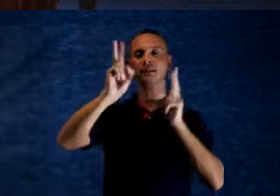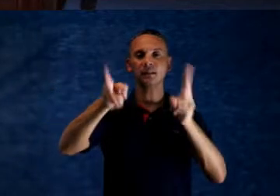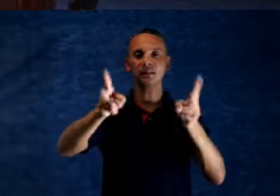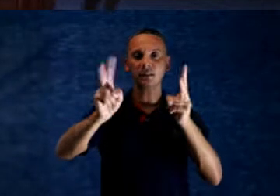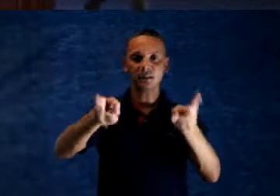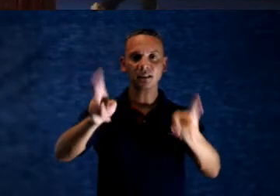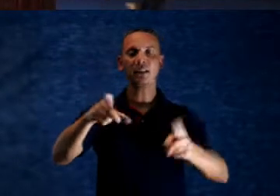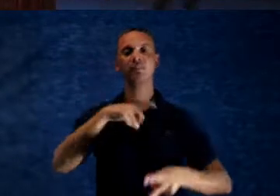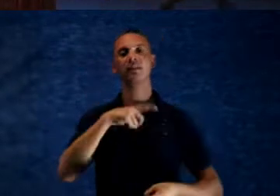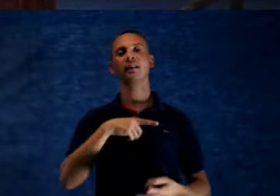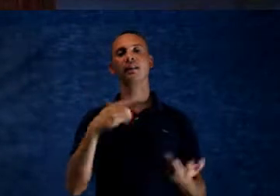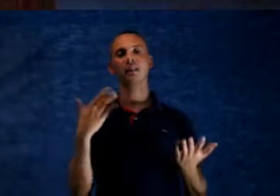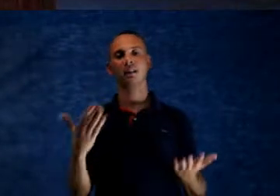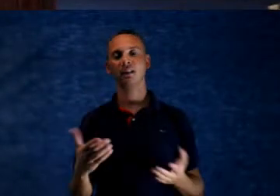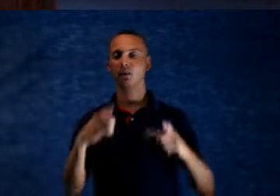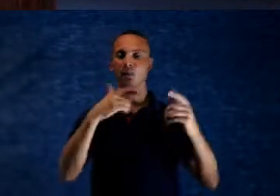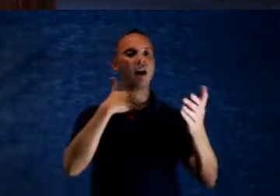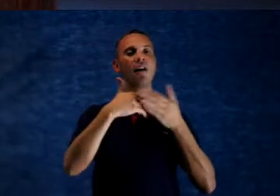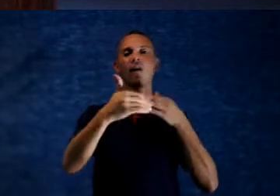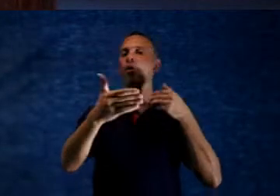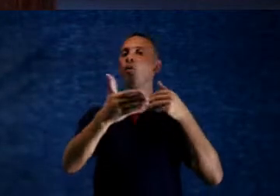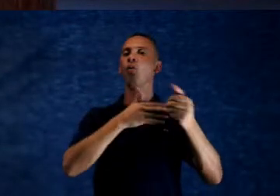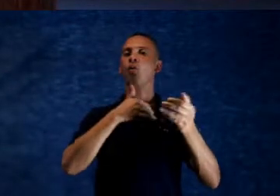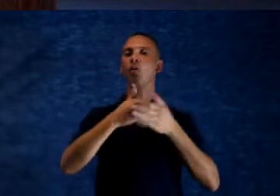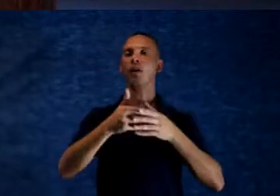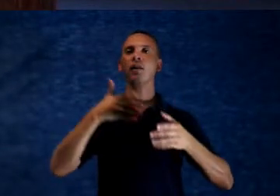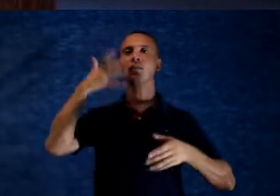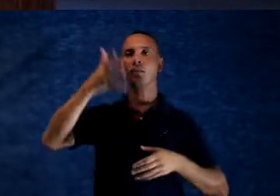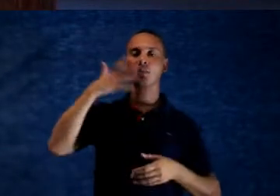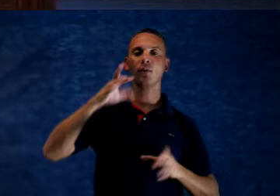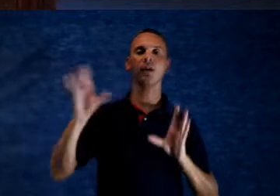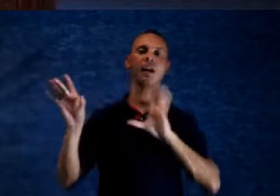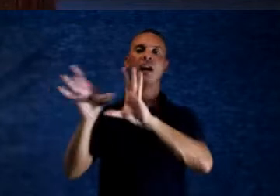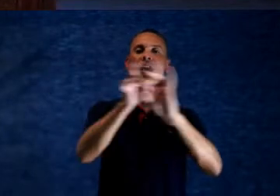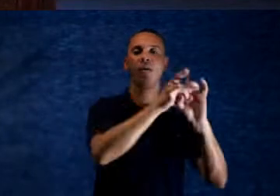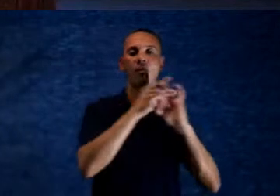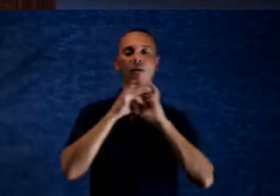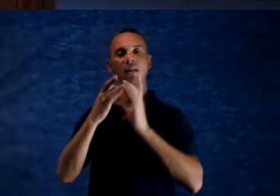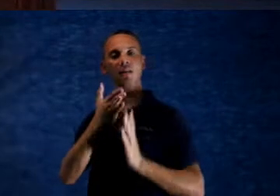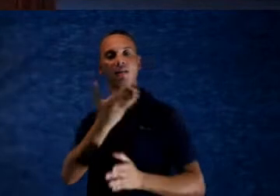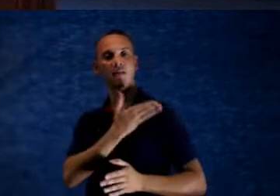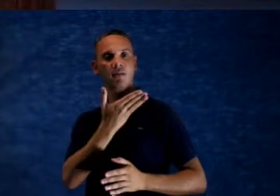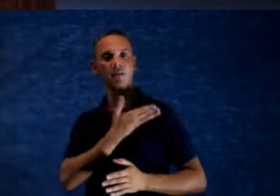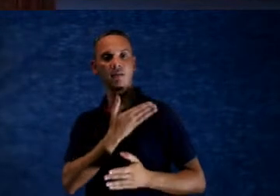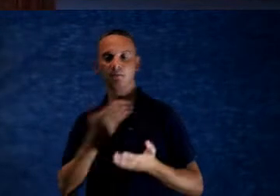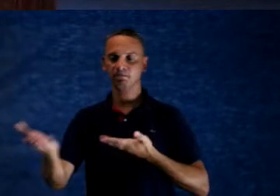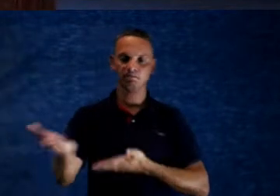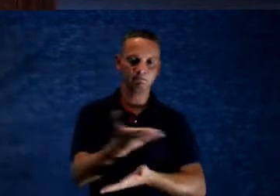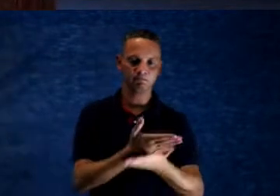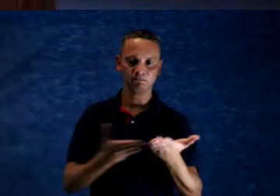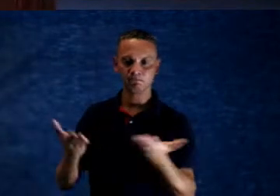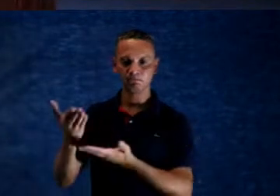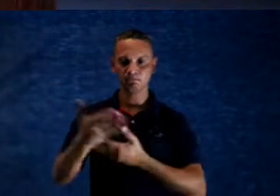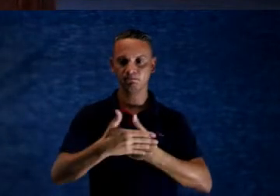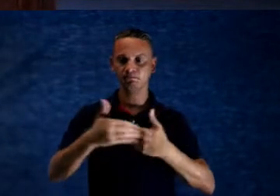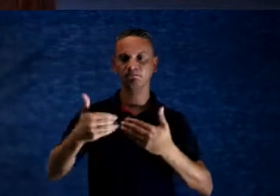amizade. É o que eu tenho sempre por propósito, em qualquer lugar que eu esteja, promover a harmonia, a